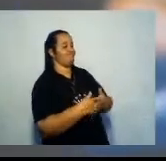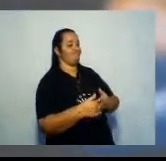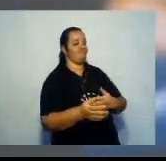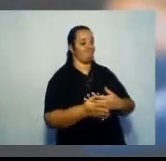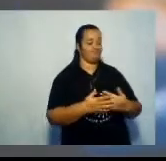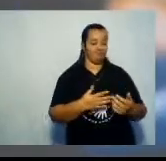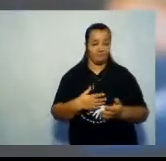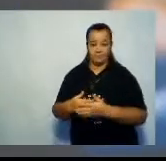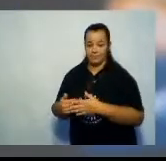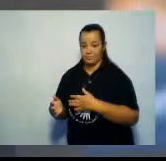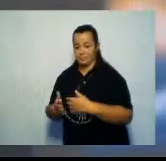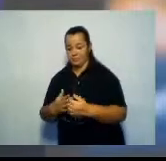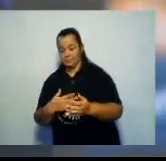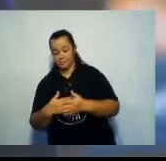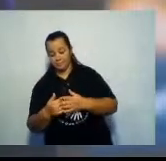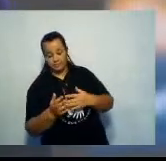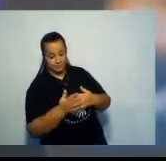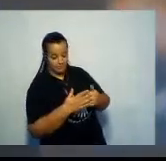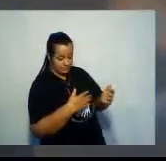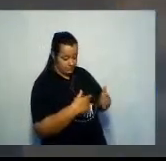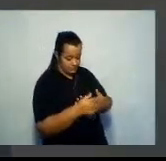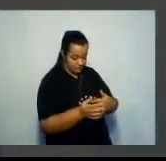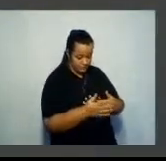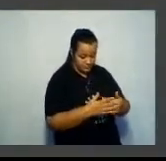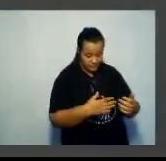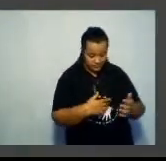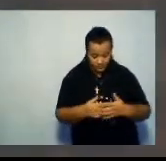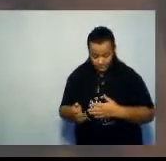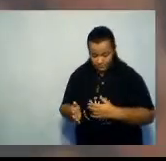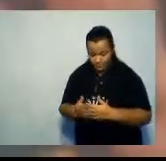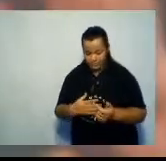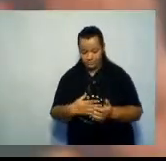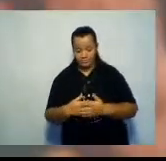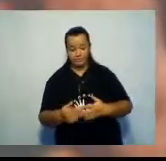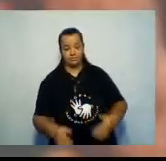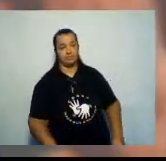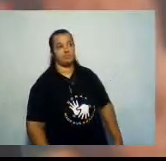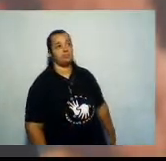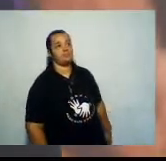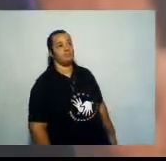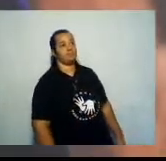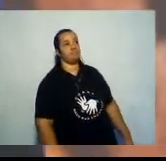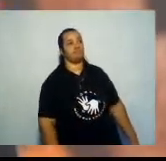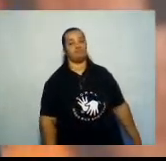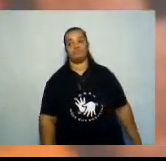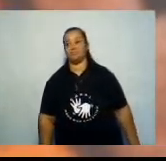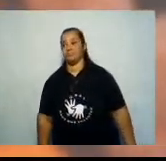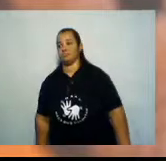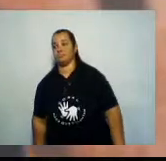fiz que agora tanto faz.